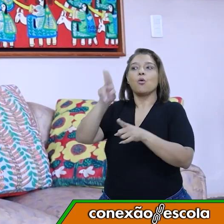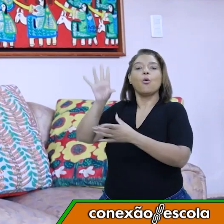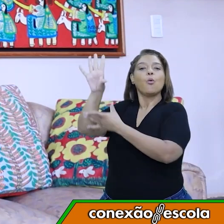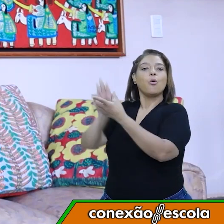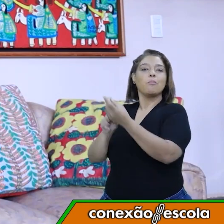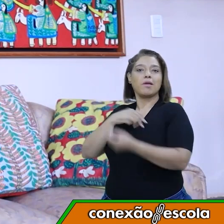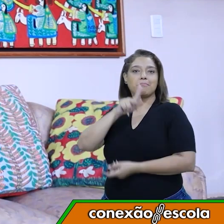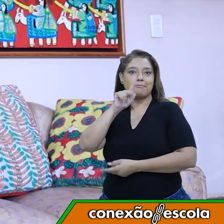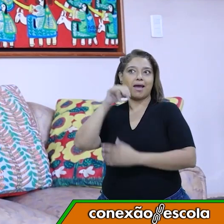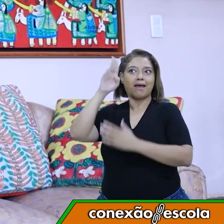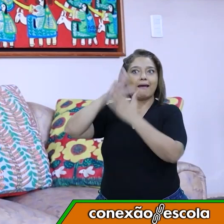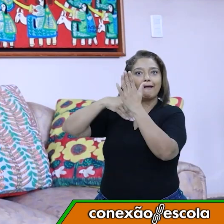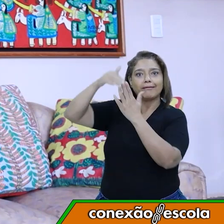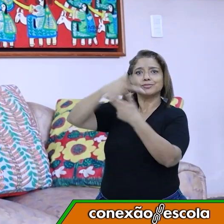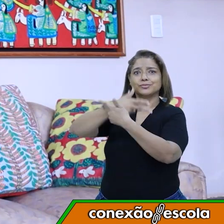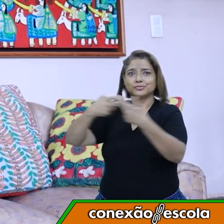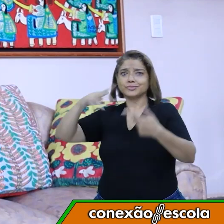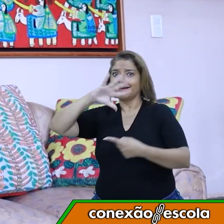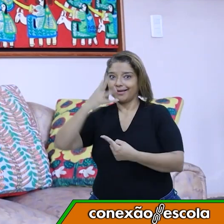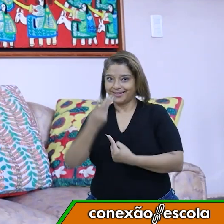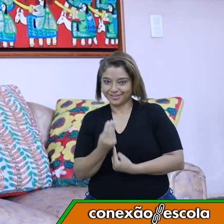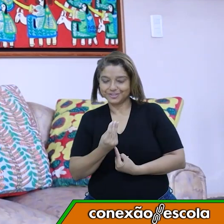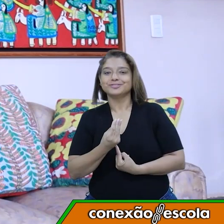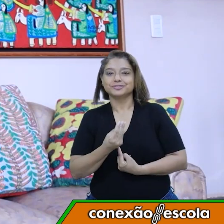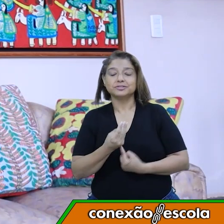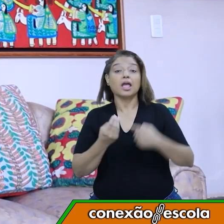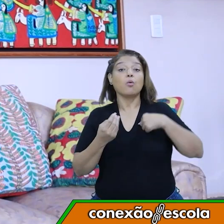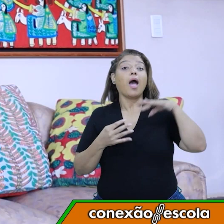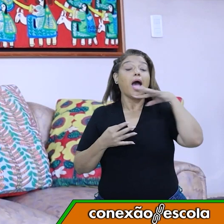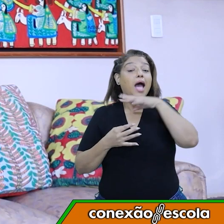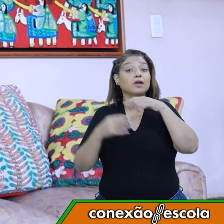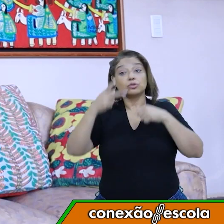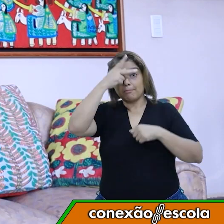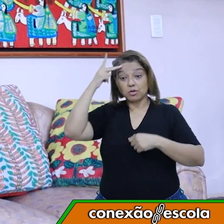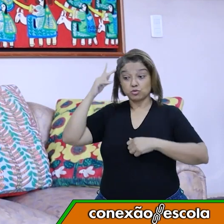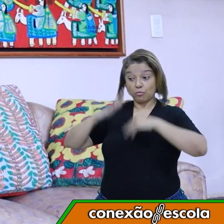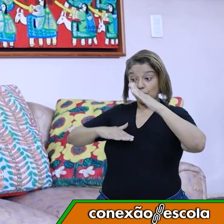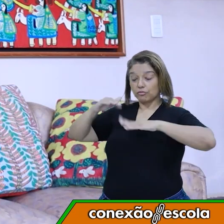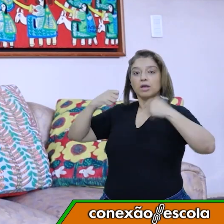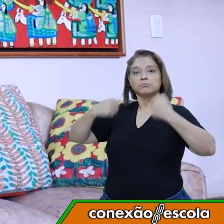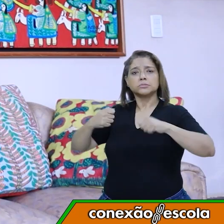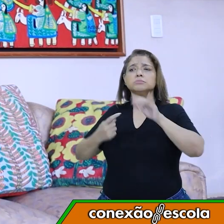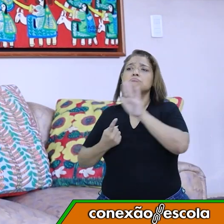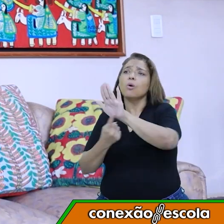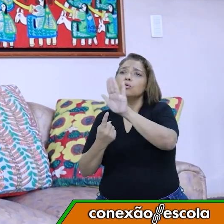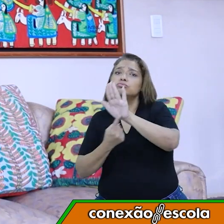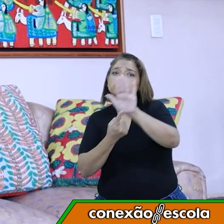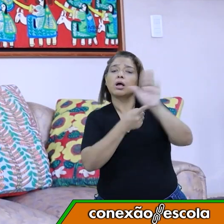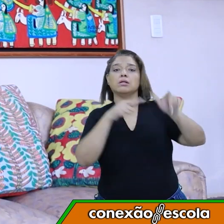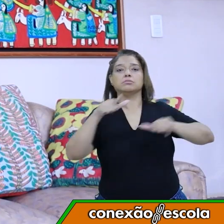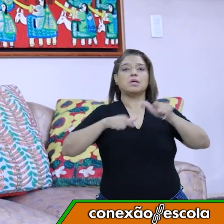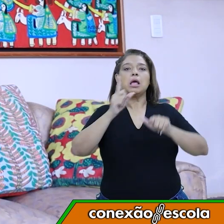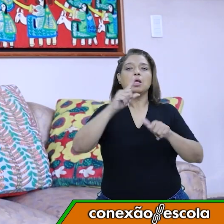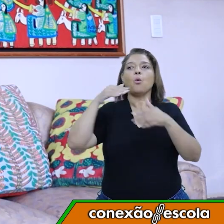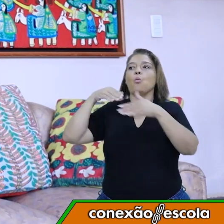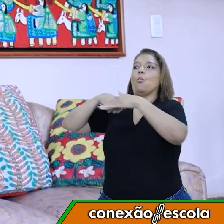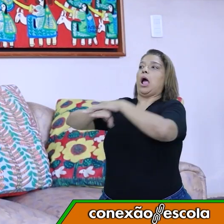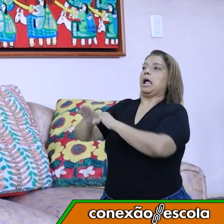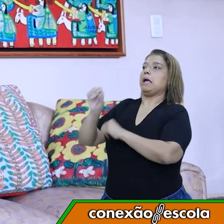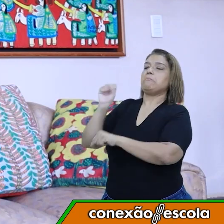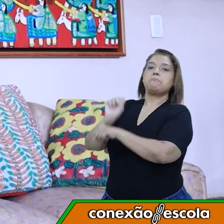importante, entendeu, que o artista deve fazer, entendeu, é divulgar o seu trabalho. Não é ficar, entendeu, parado,